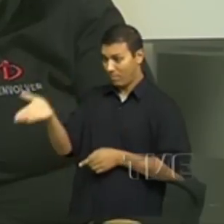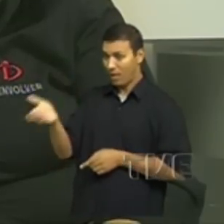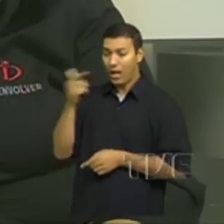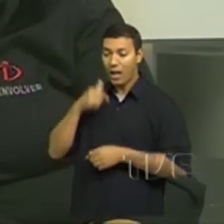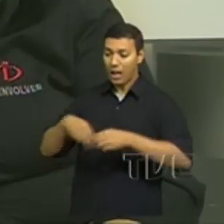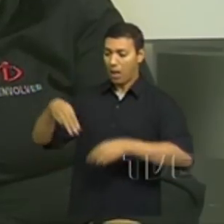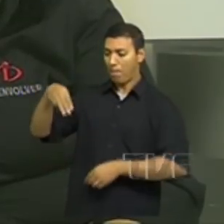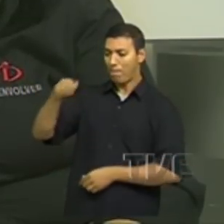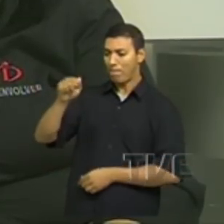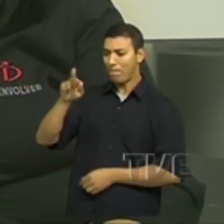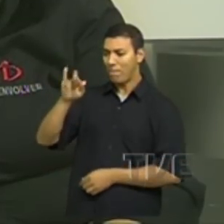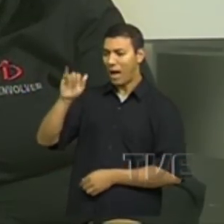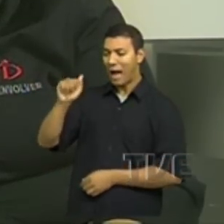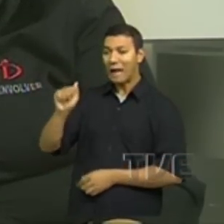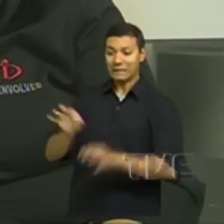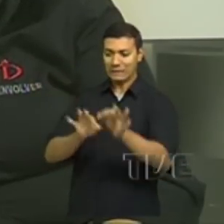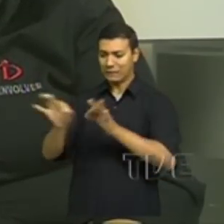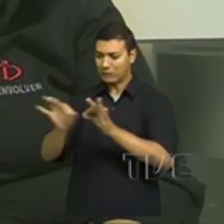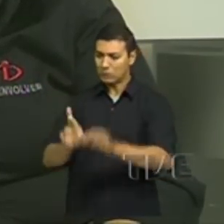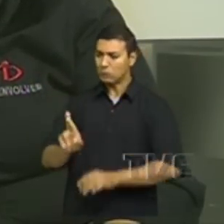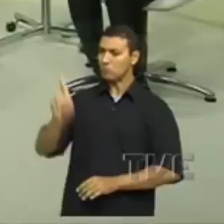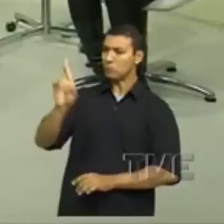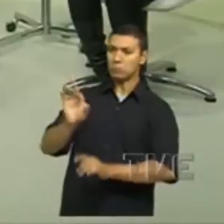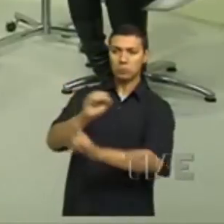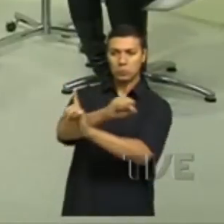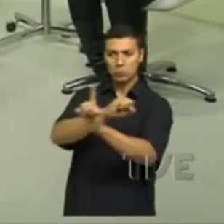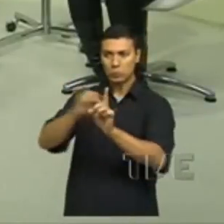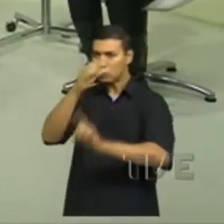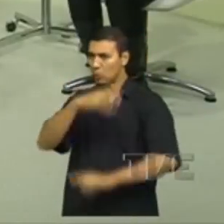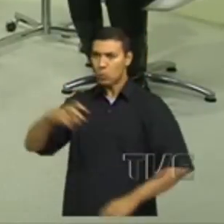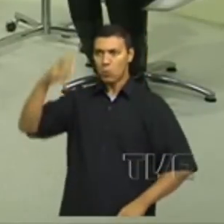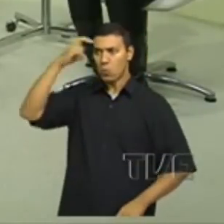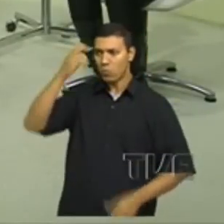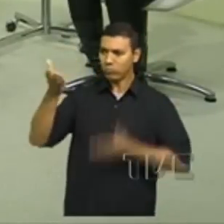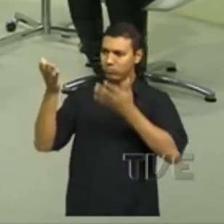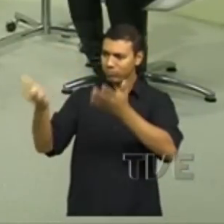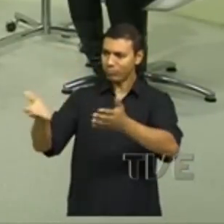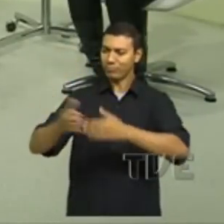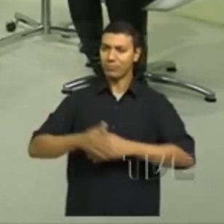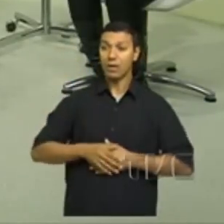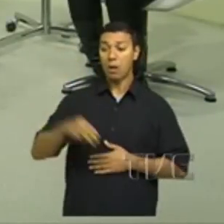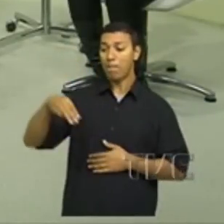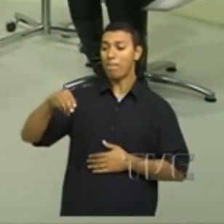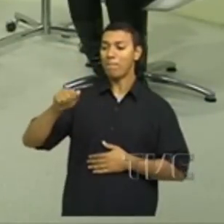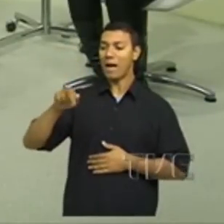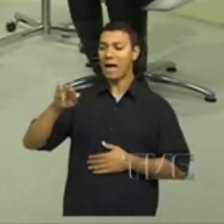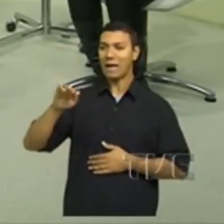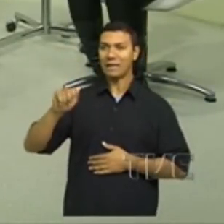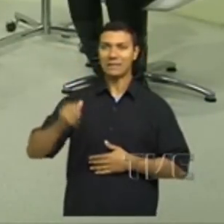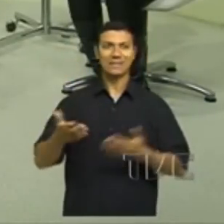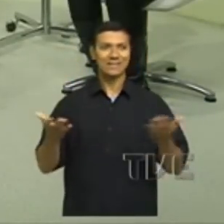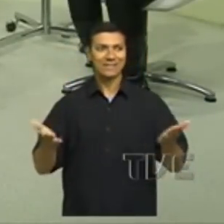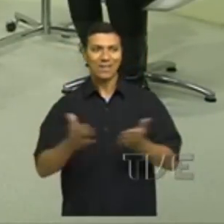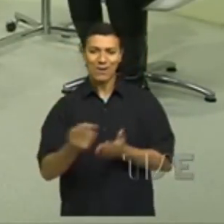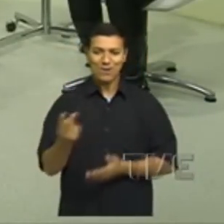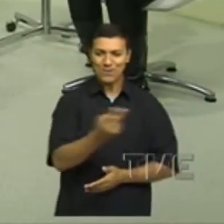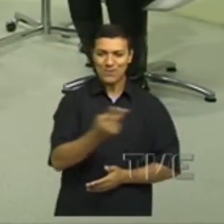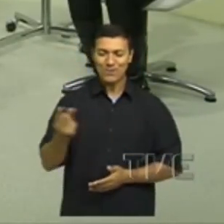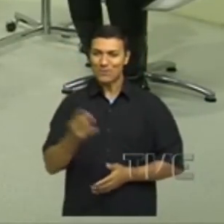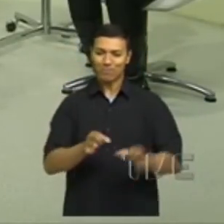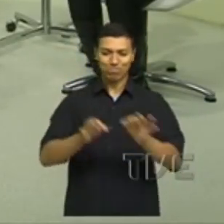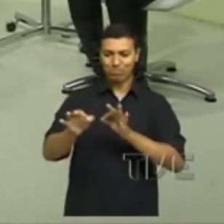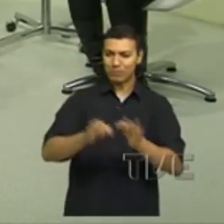sociais da Desenvolver Inclusão, Márcia Gonçalves. E o programa de hoje conta com a tradução em Libras, a língua de sinais, realizada